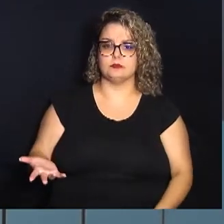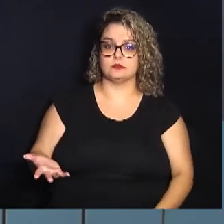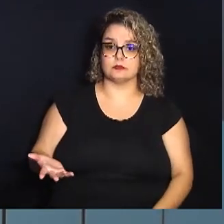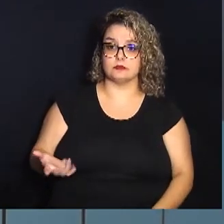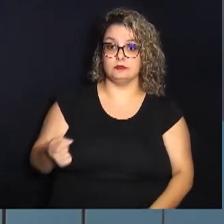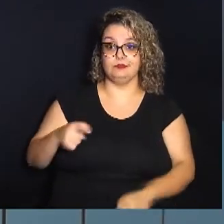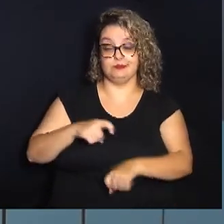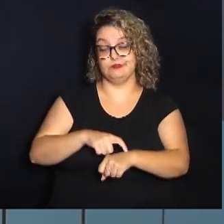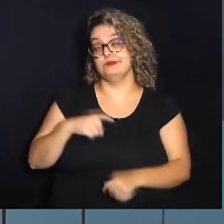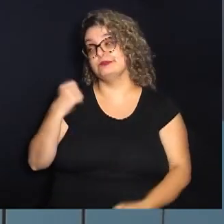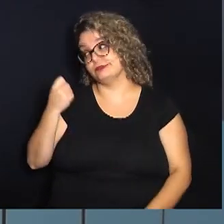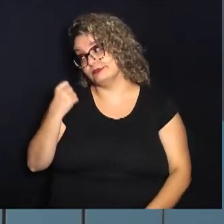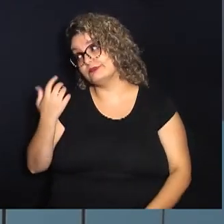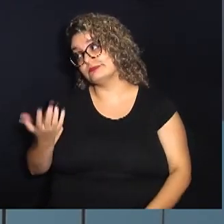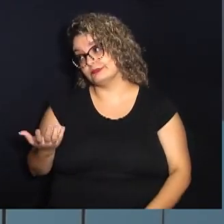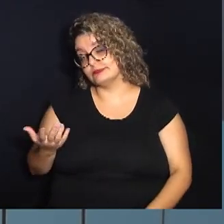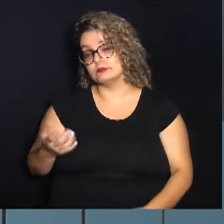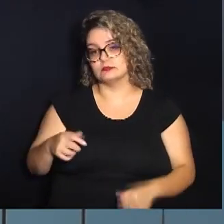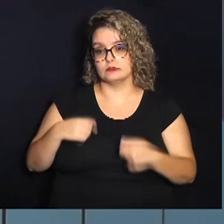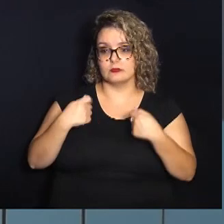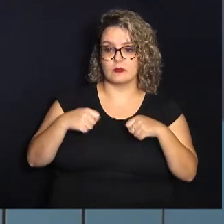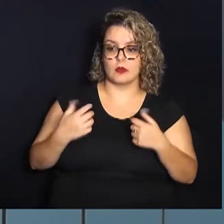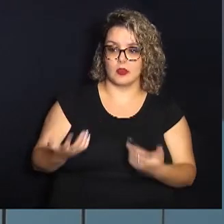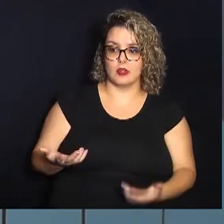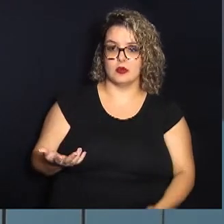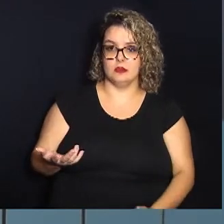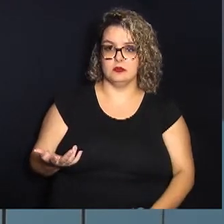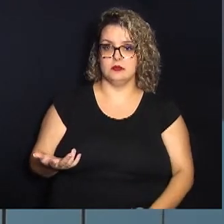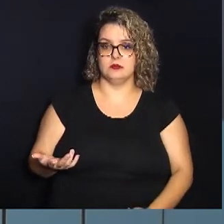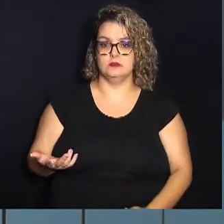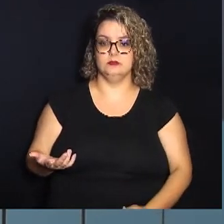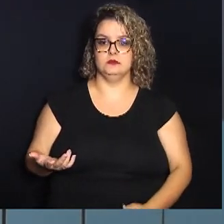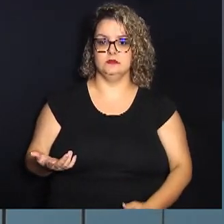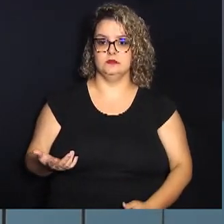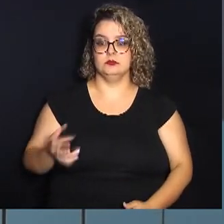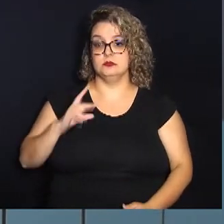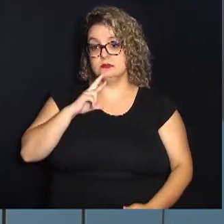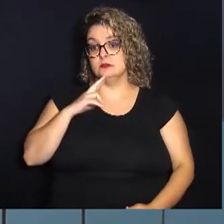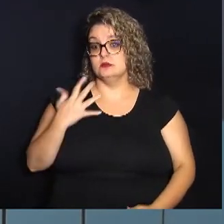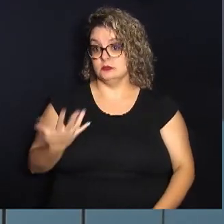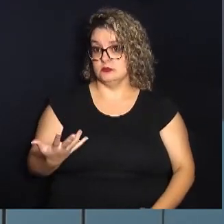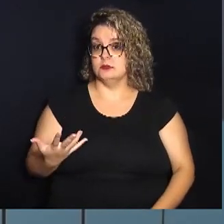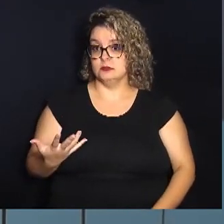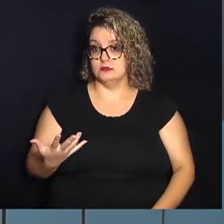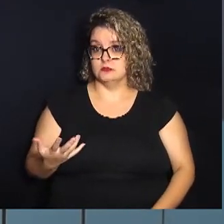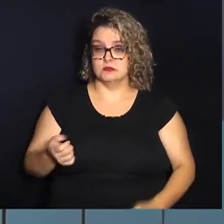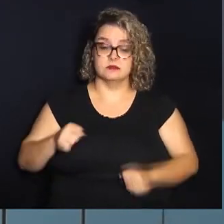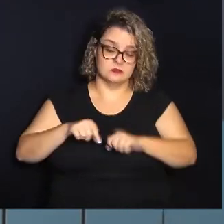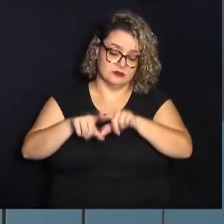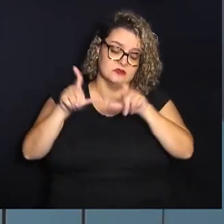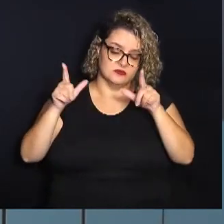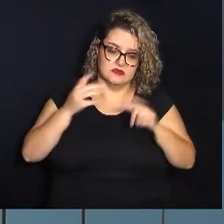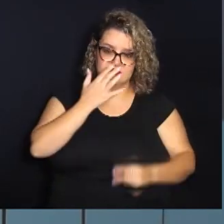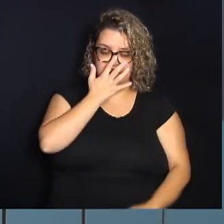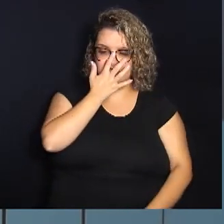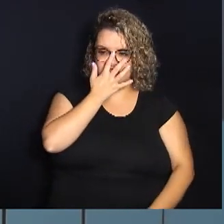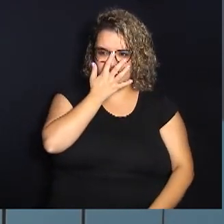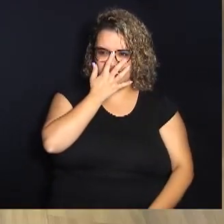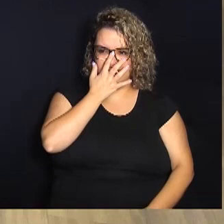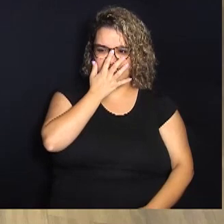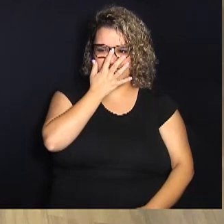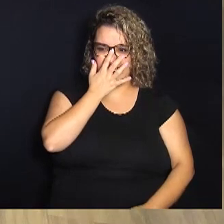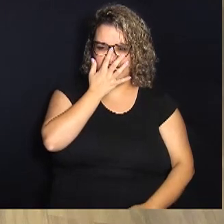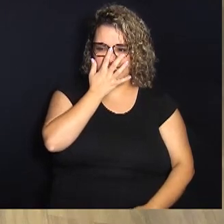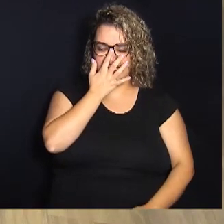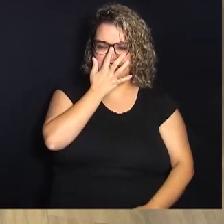está gravíssima e ela precisa ser, né, precisa ser destacada, né, para isso. Fausto, e do ponto